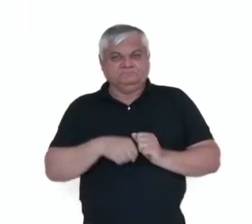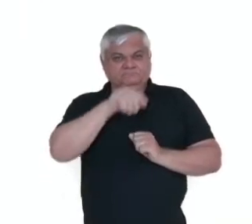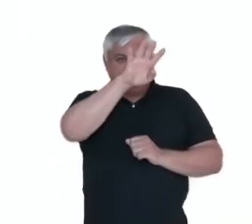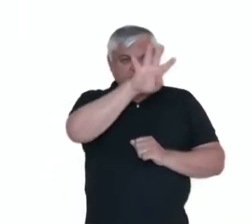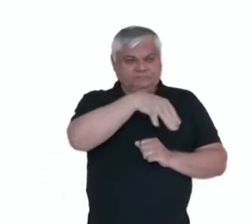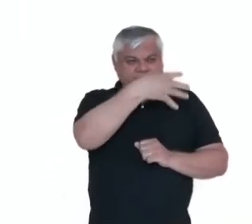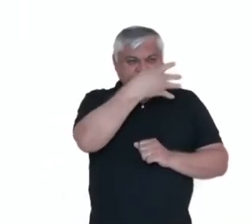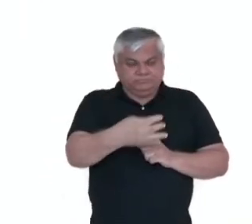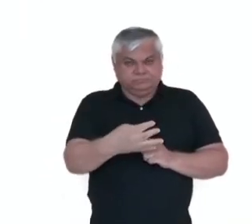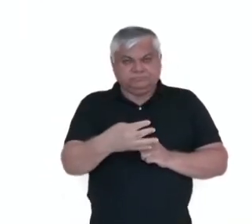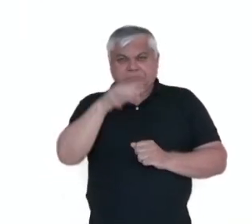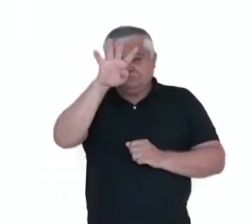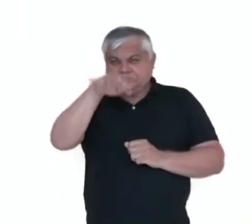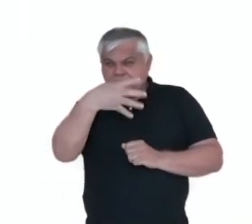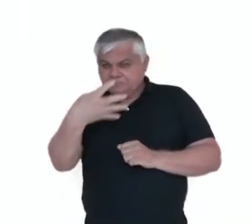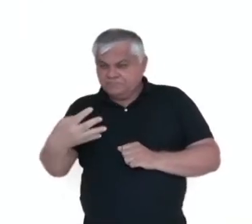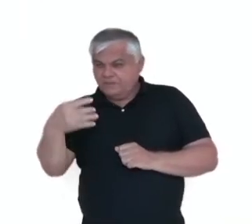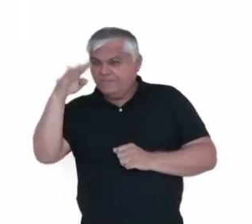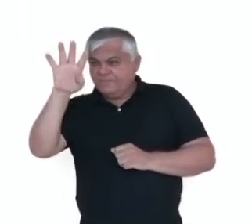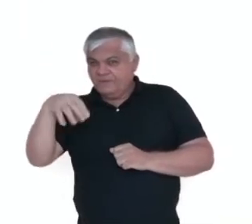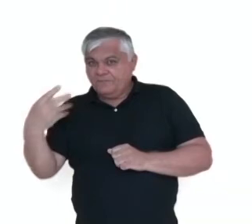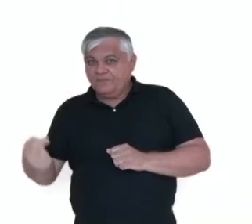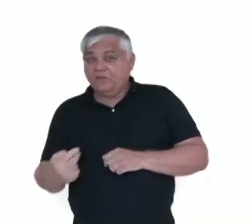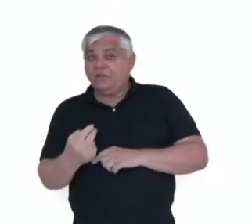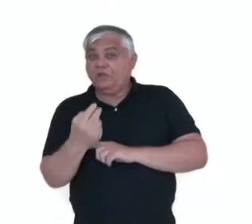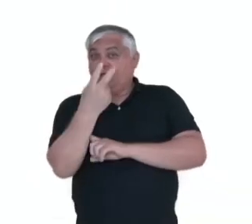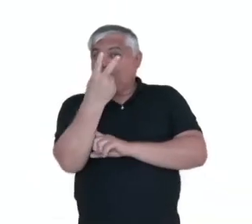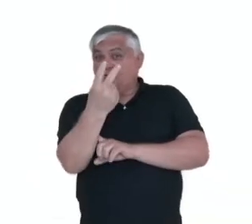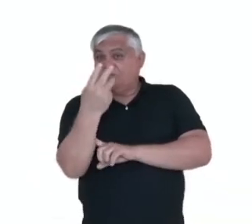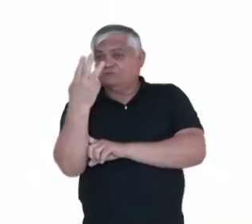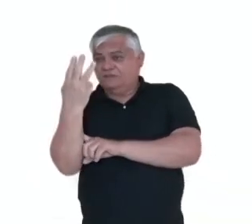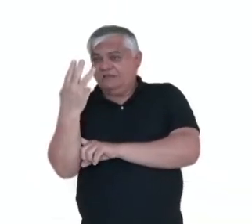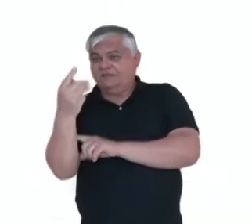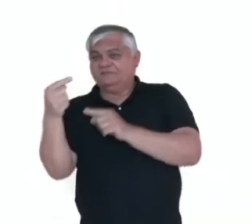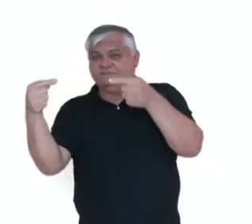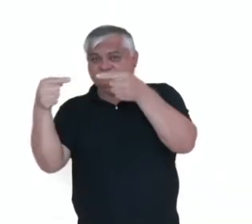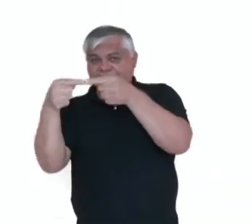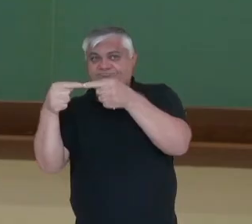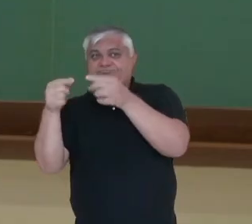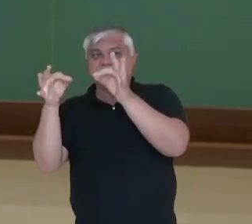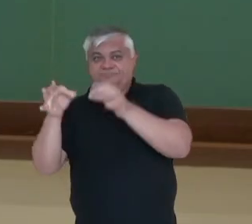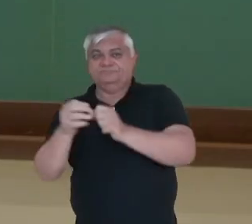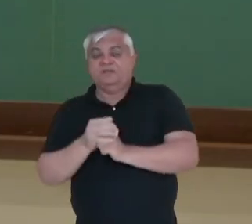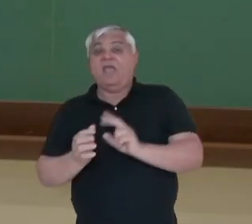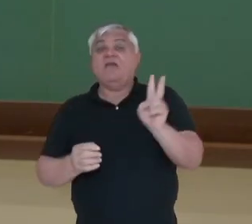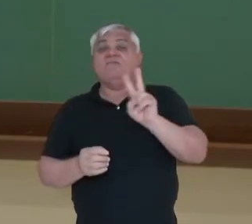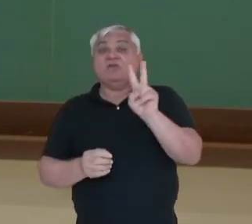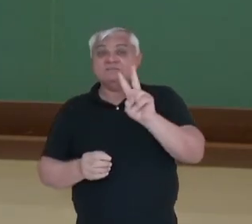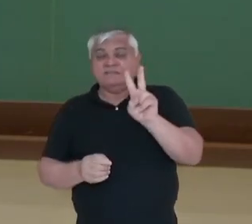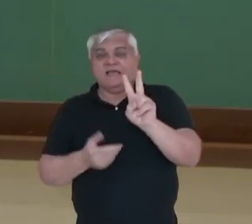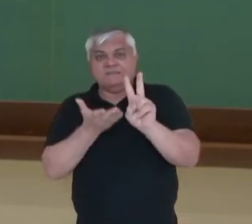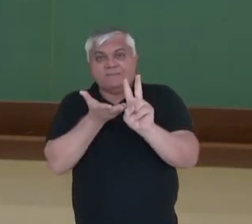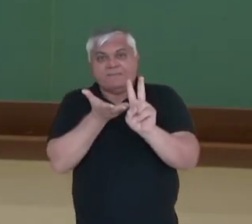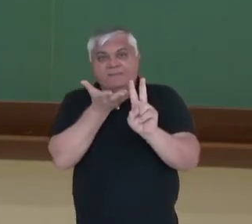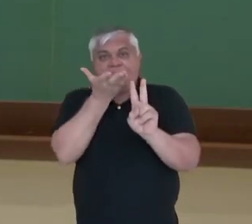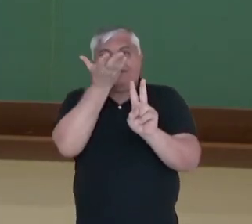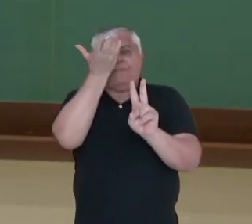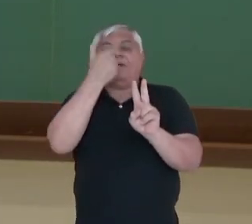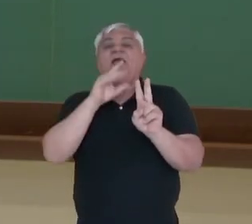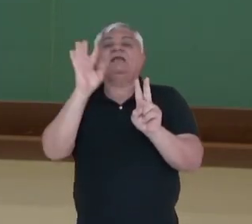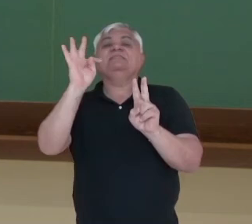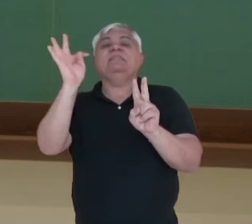inversamente proporcionais são os quadros 2 e 3, tá? Então, enquanto a velocidade aumenta, o